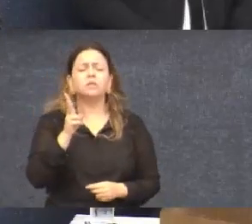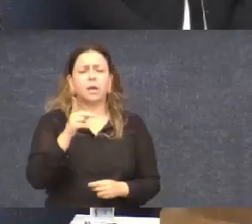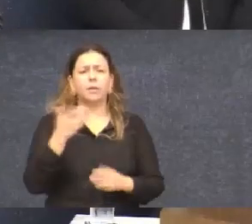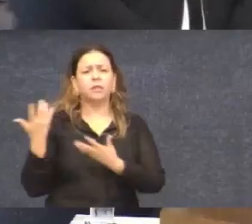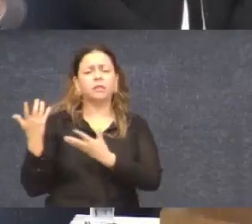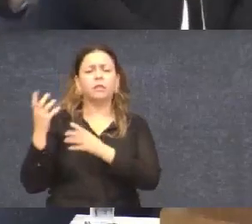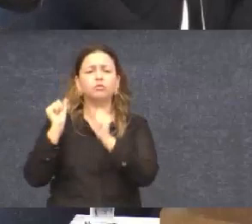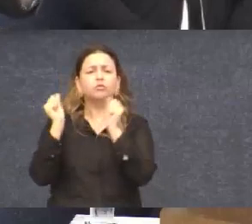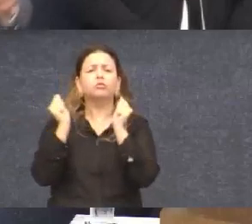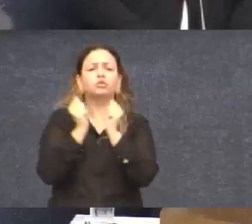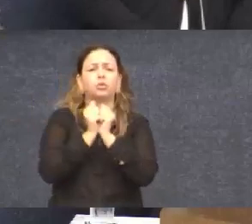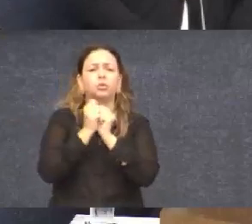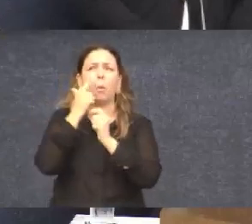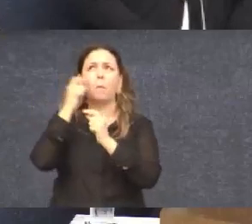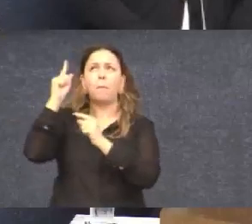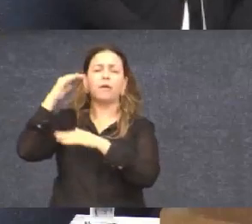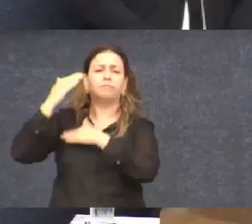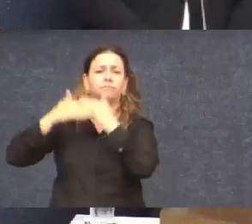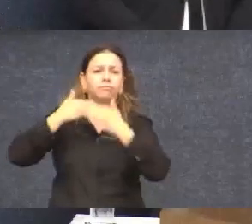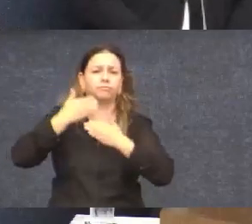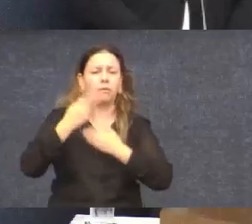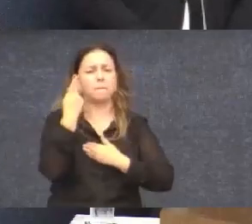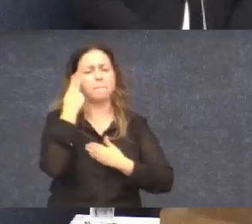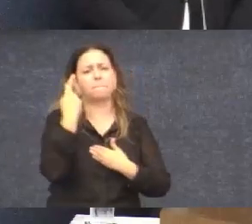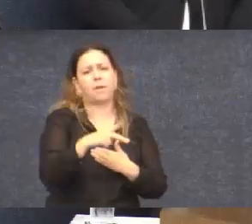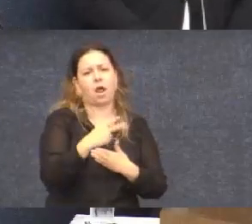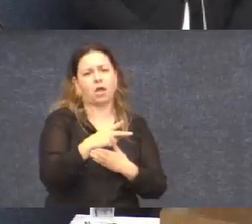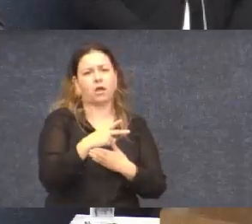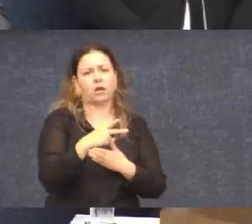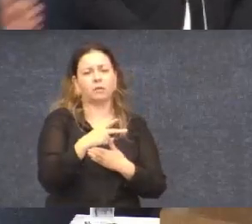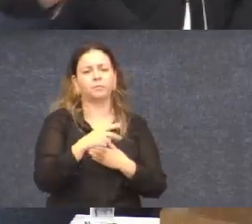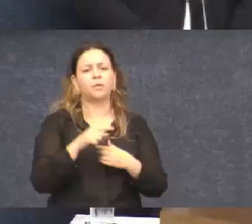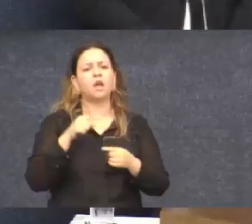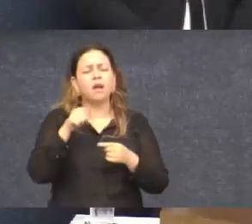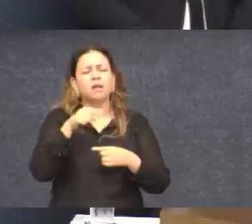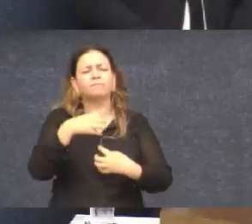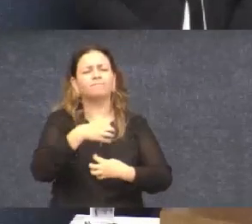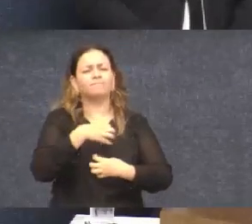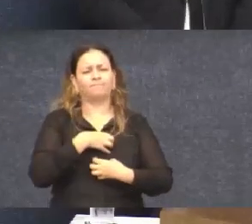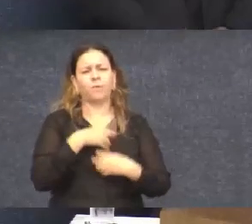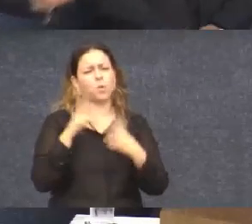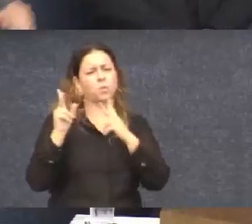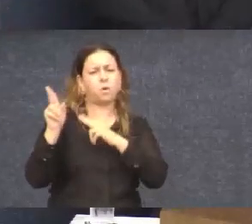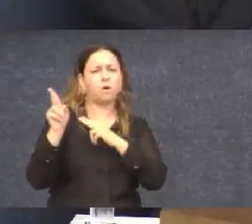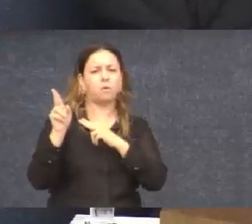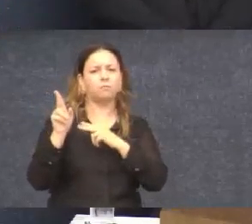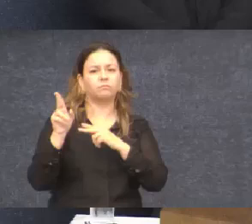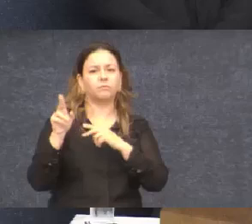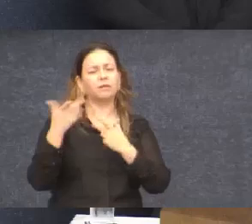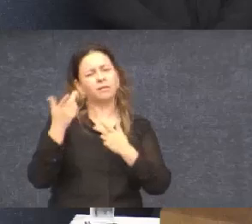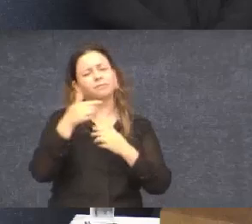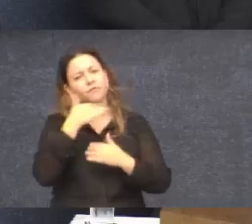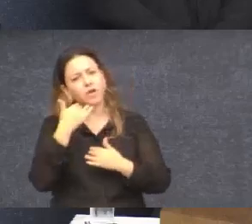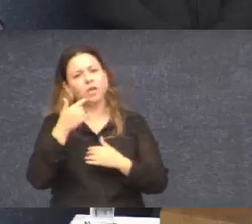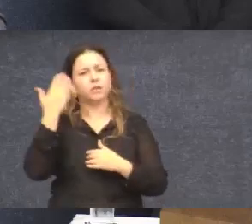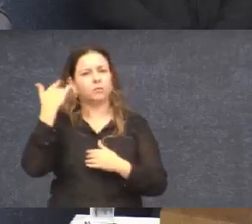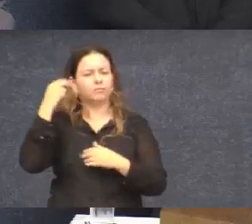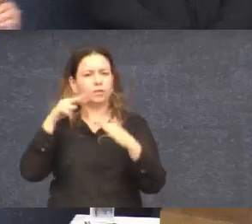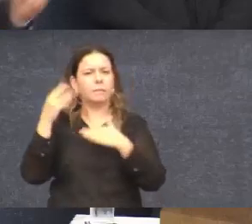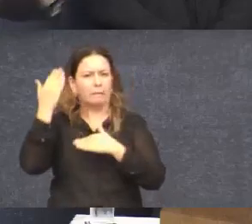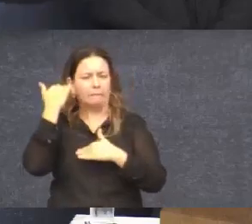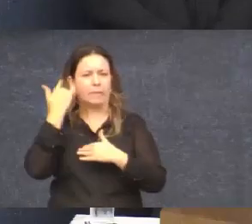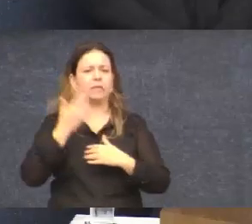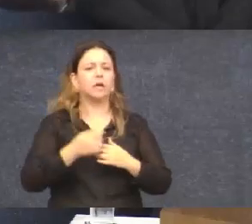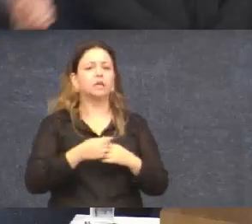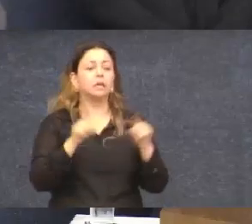querido Geraldo Félix. Tivemos agora recente, no sétimo dia, e lá eu ouvi o padre Geraldo, que compõe essa mesa, e